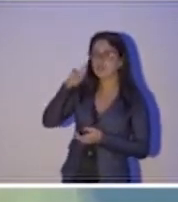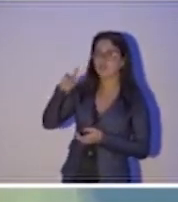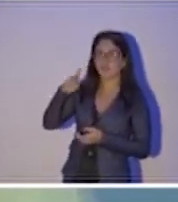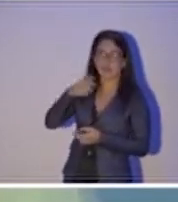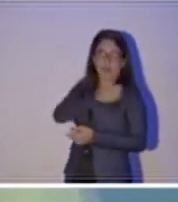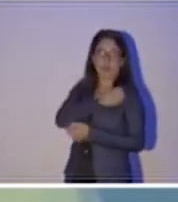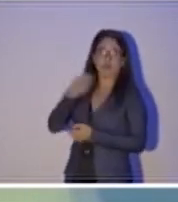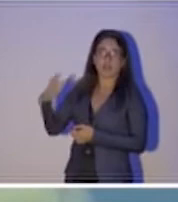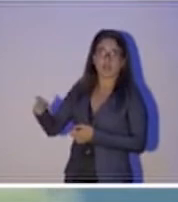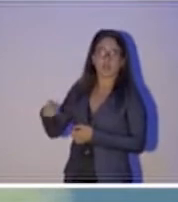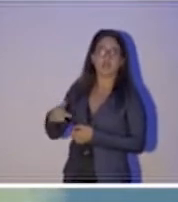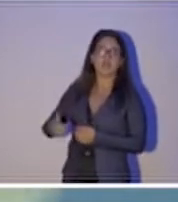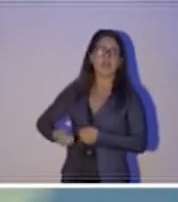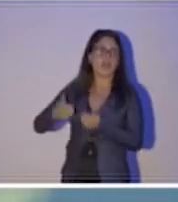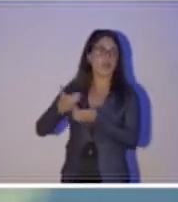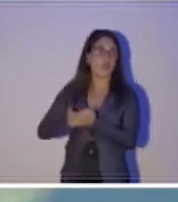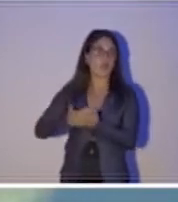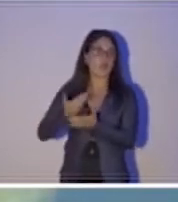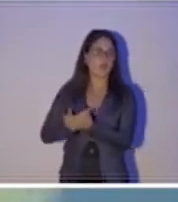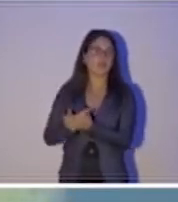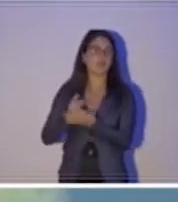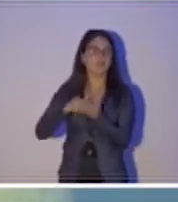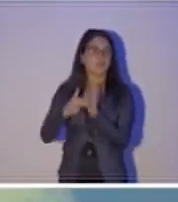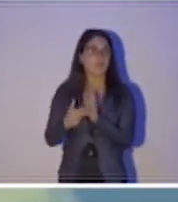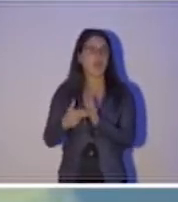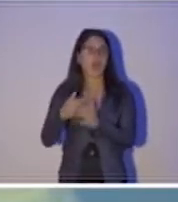minha vida e tal. E eu falei para o Rodolfo: Rodolfo, eu tenho o desafio